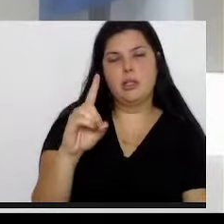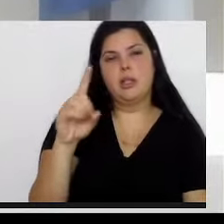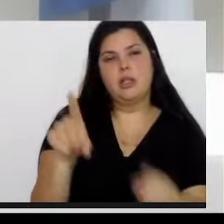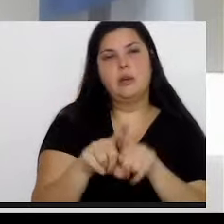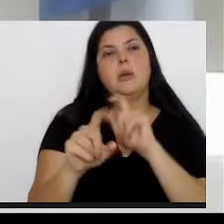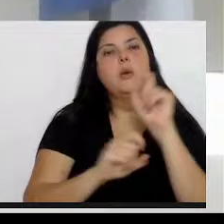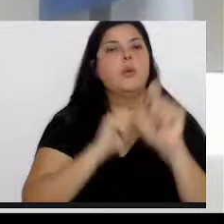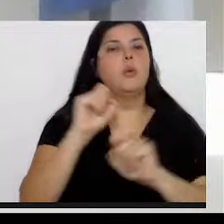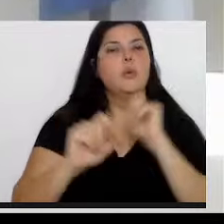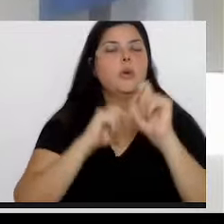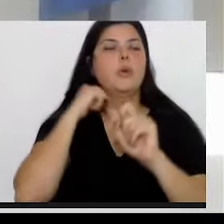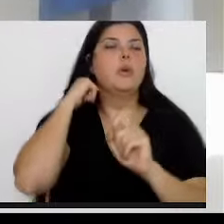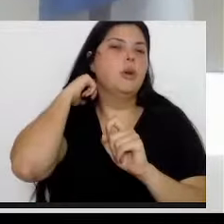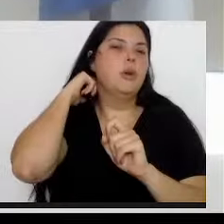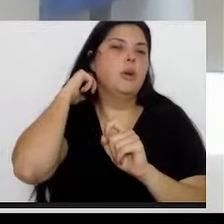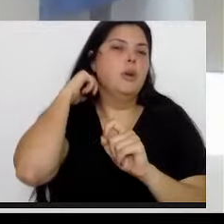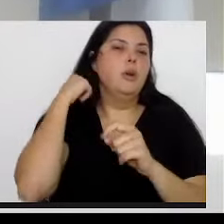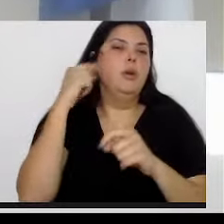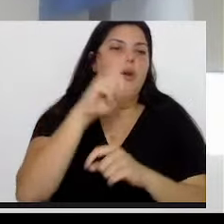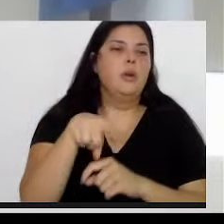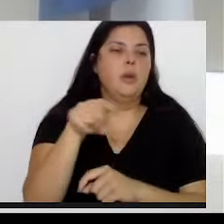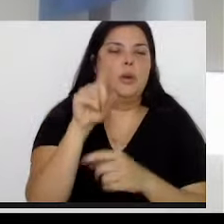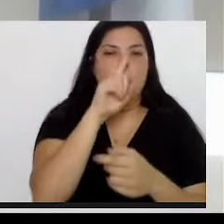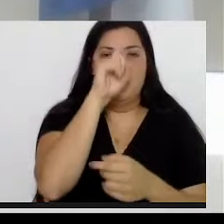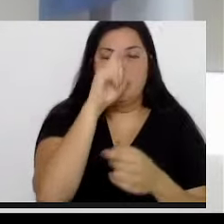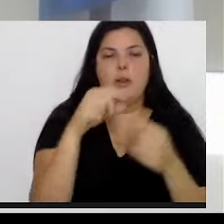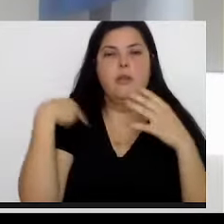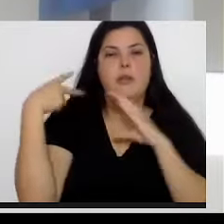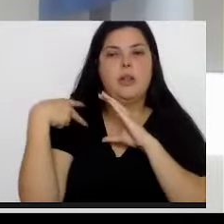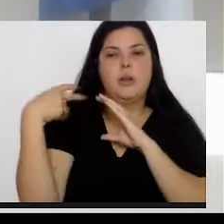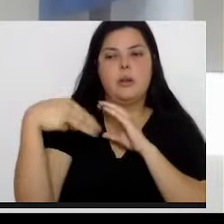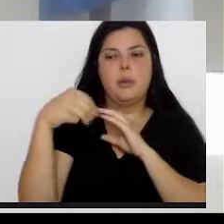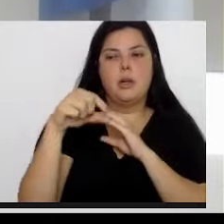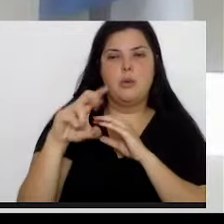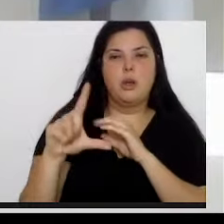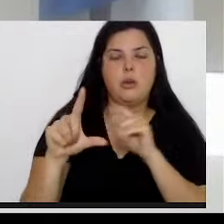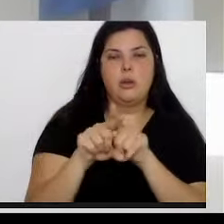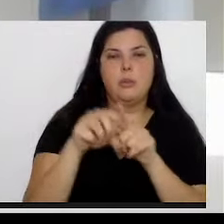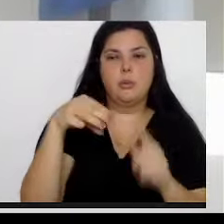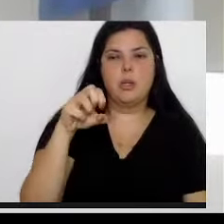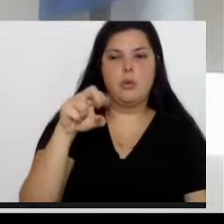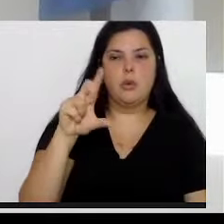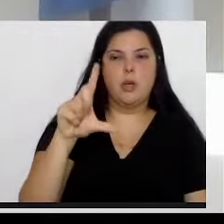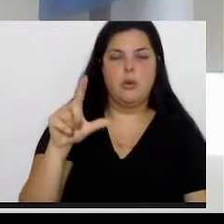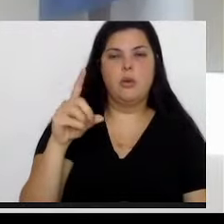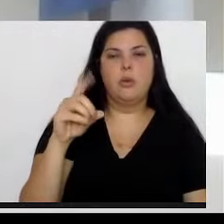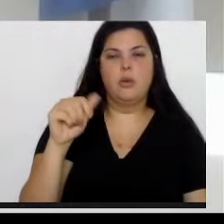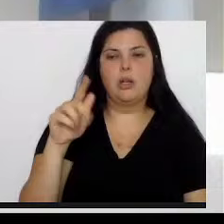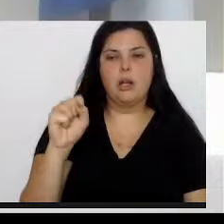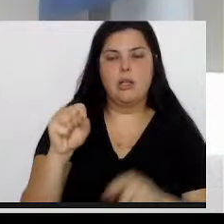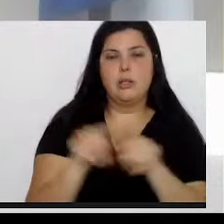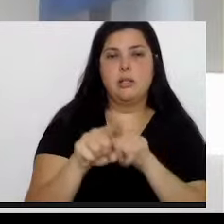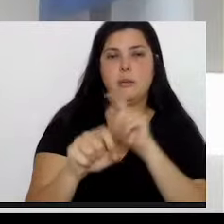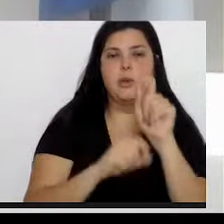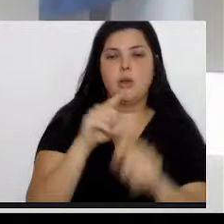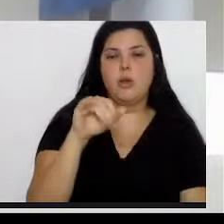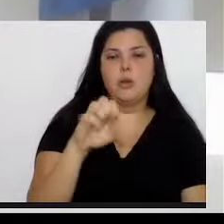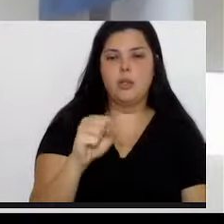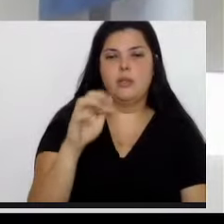cassando os mandatos dos vereadores Manuel José da Silva, Manuel do Gás, Luiz Francisco de Assis Júnior, Zé